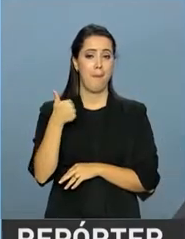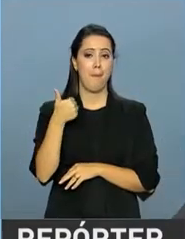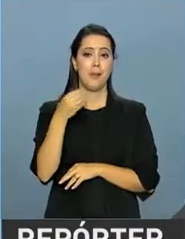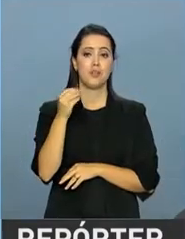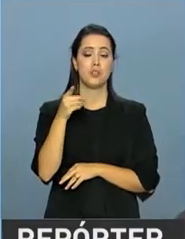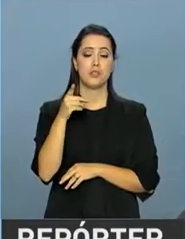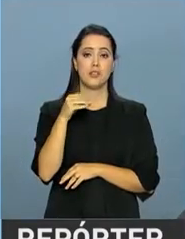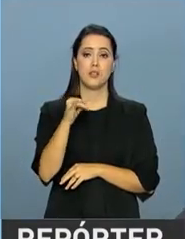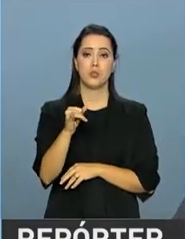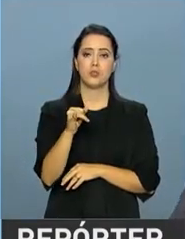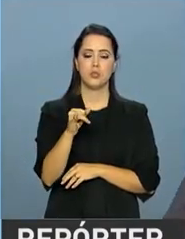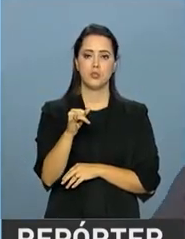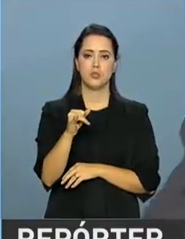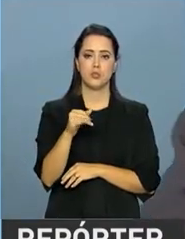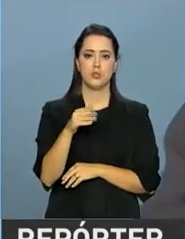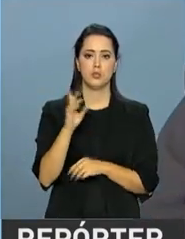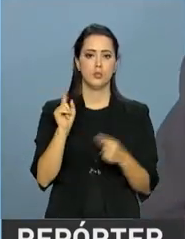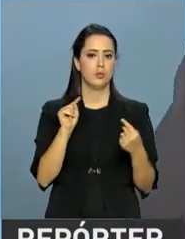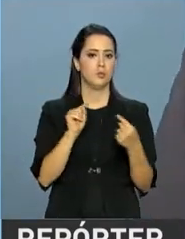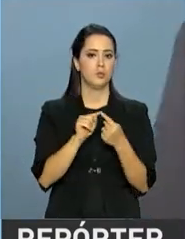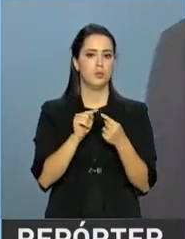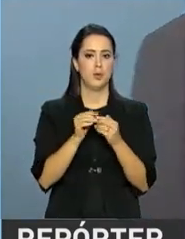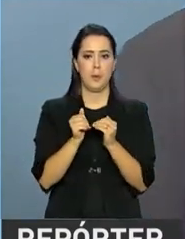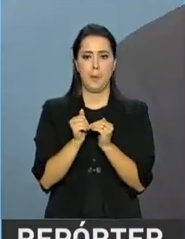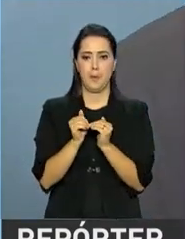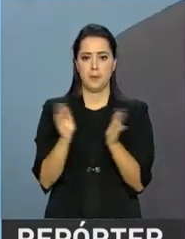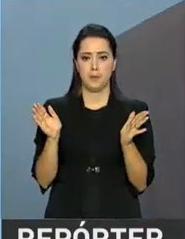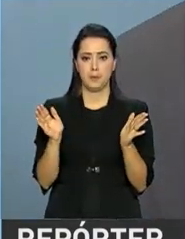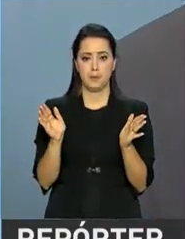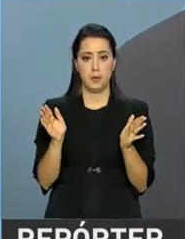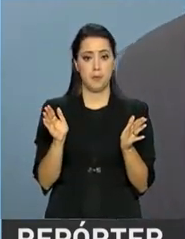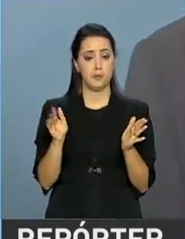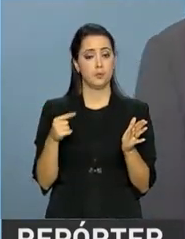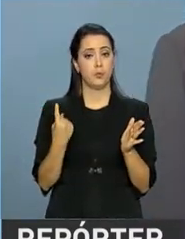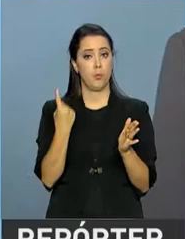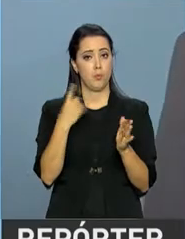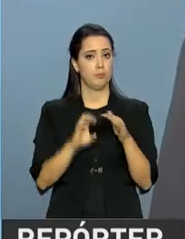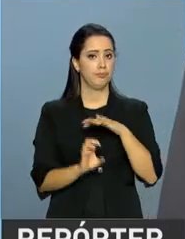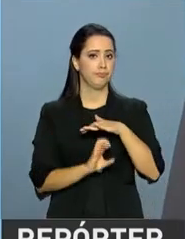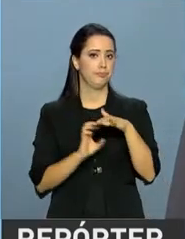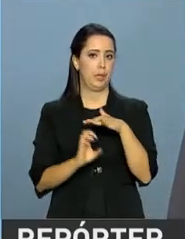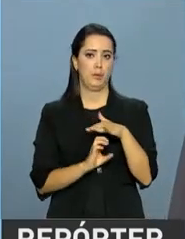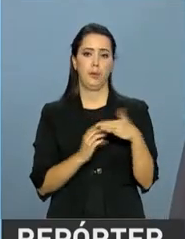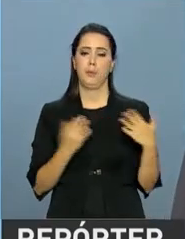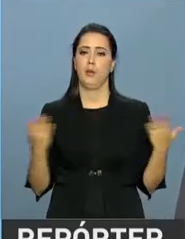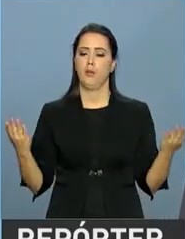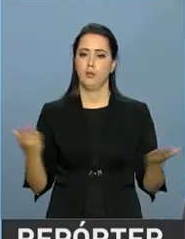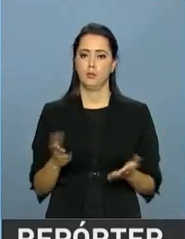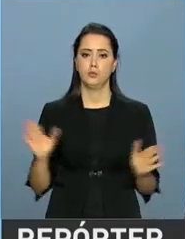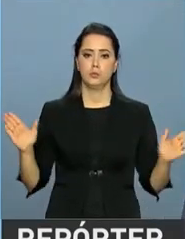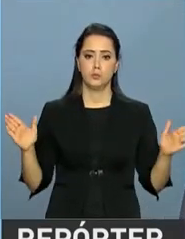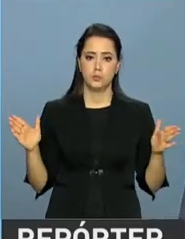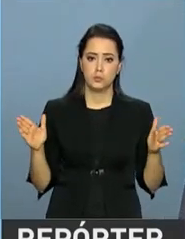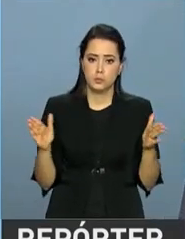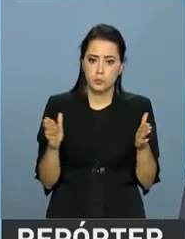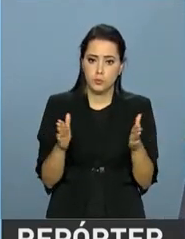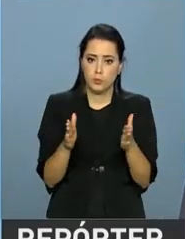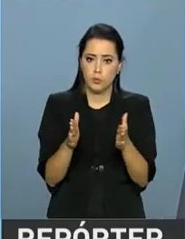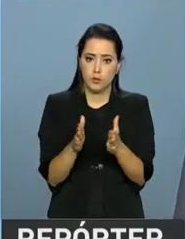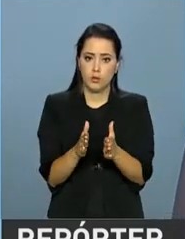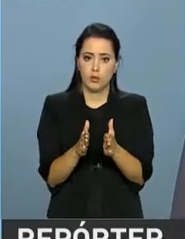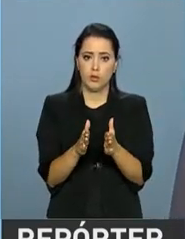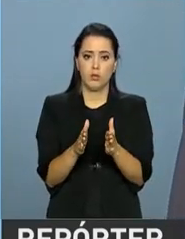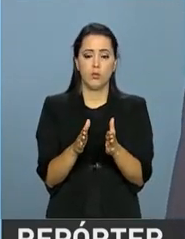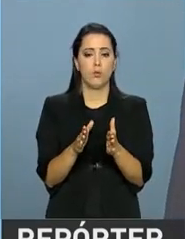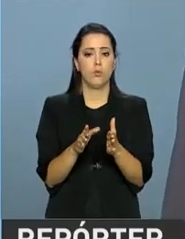dias como beta para poder nós abrirmos um negócio nós temos agora o tempo